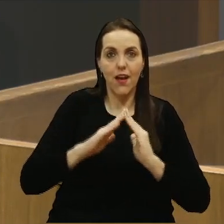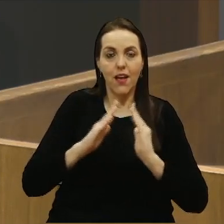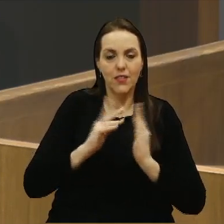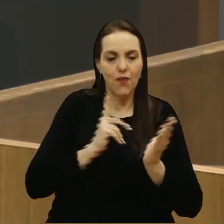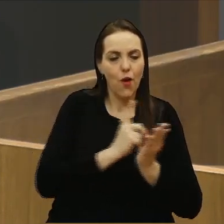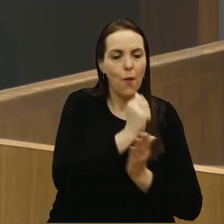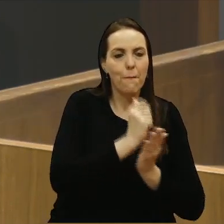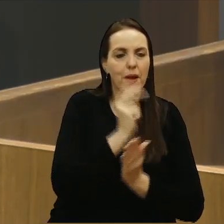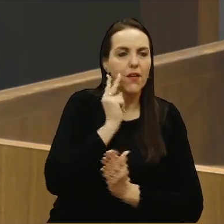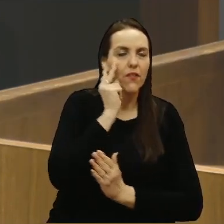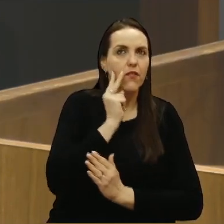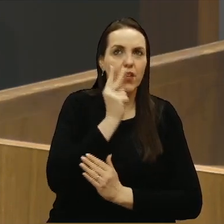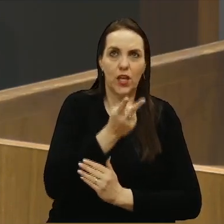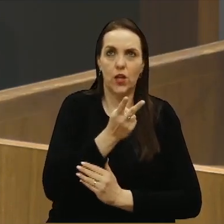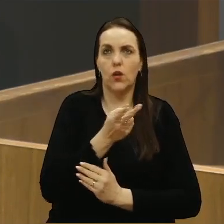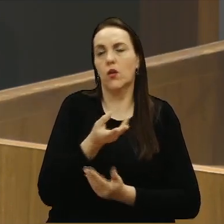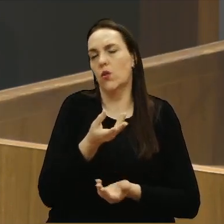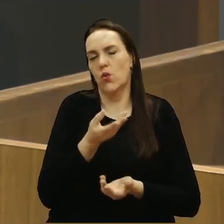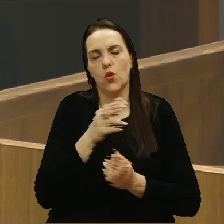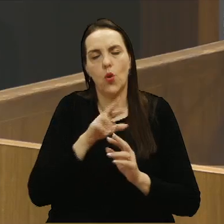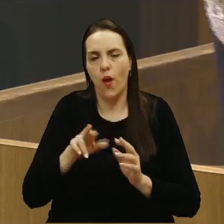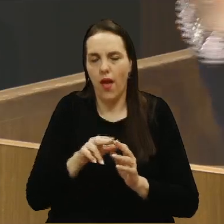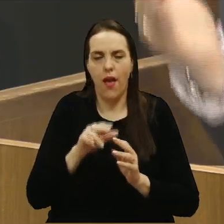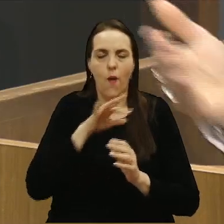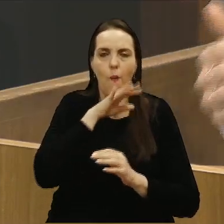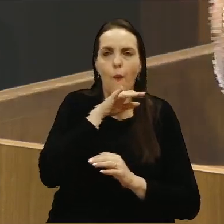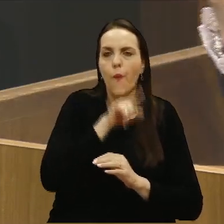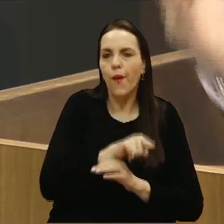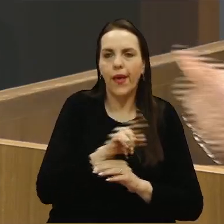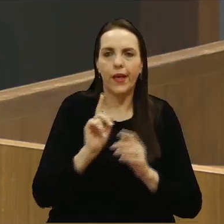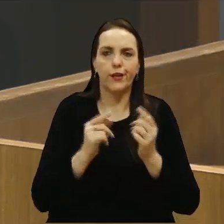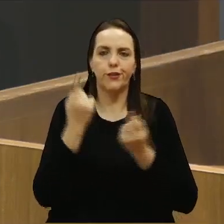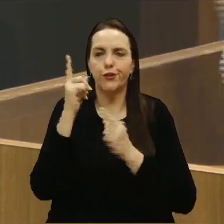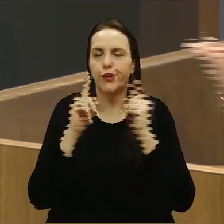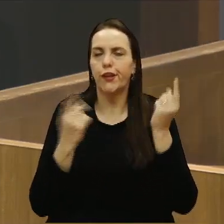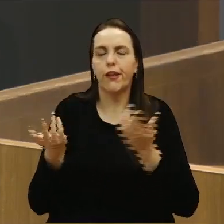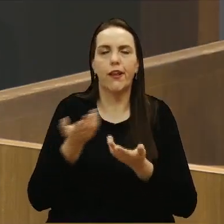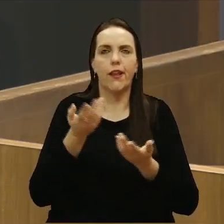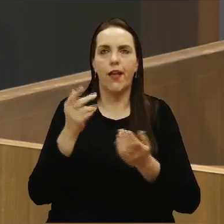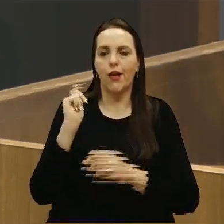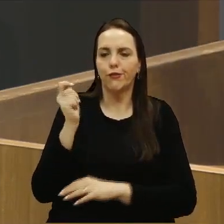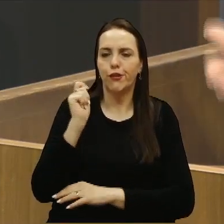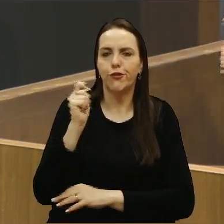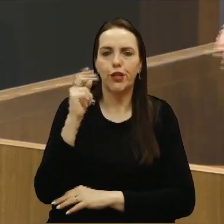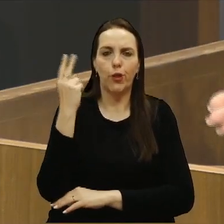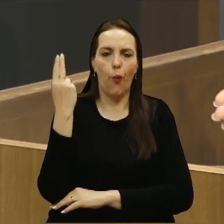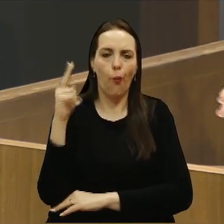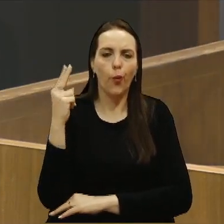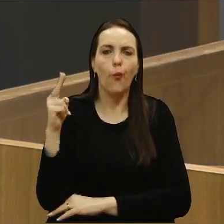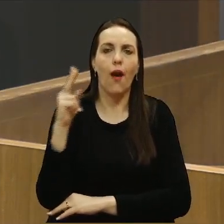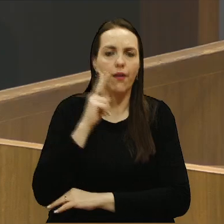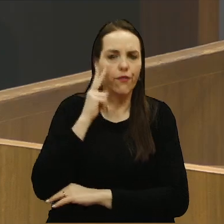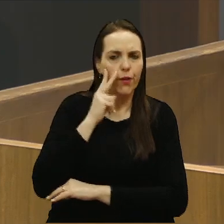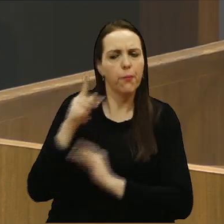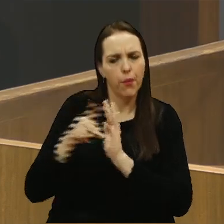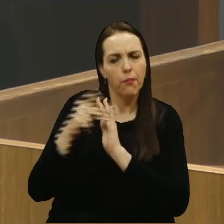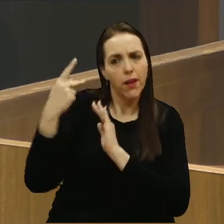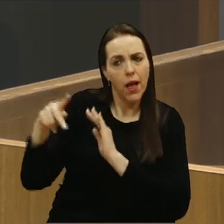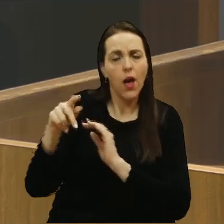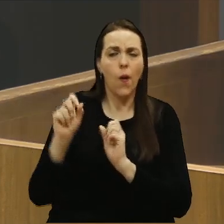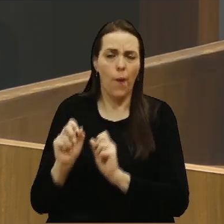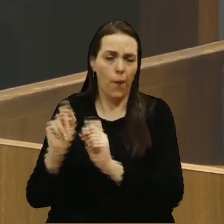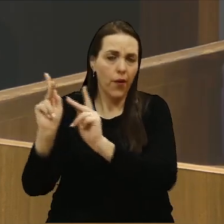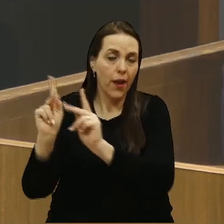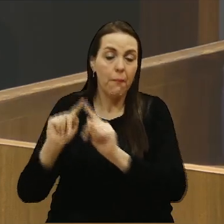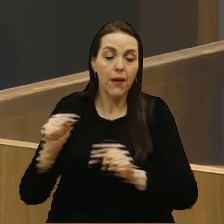um vinho, não que não seja bom, ótimo, ok, um vinho chileno, argentino, uruguaio, enfim, ótimo, ok, mas por que não os